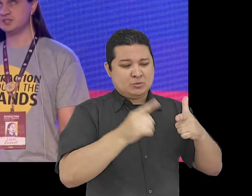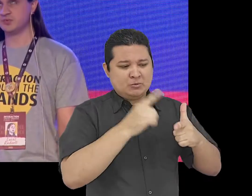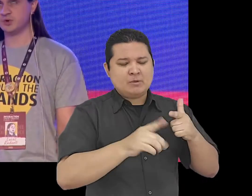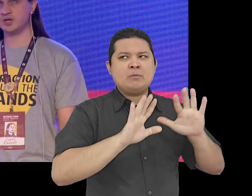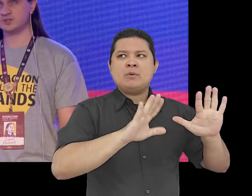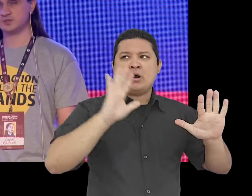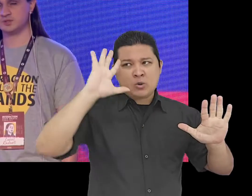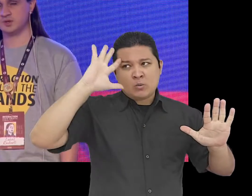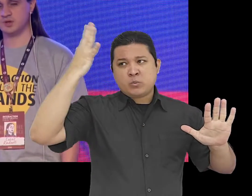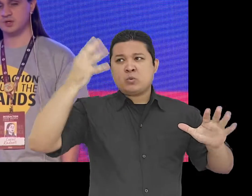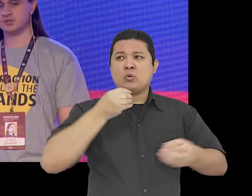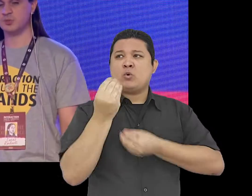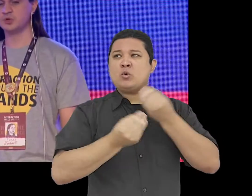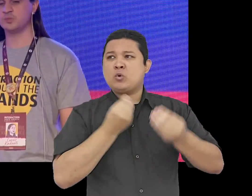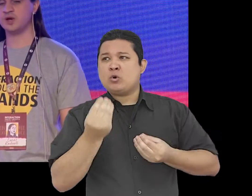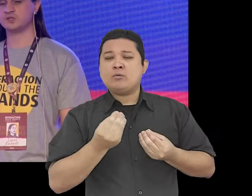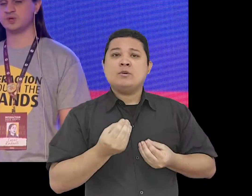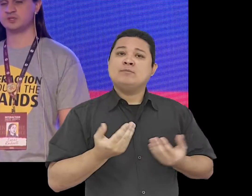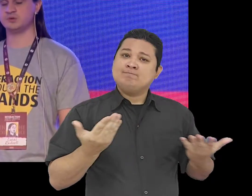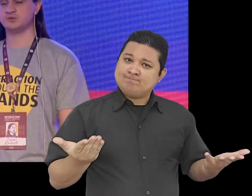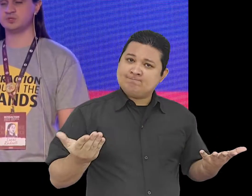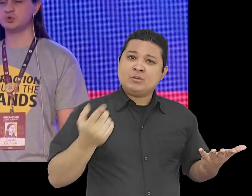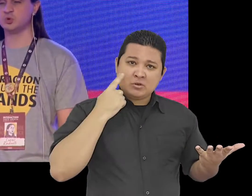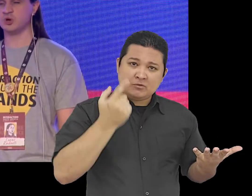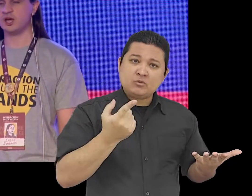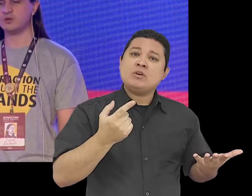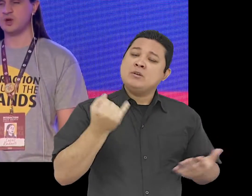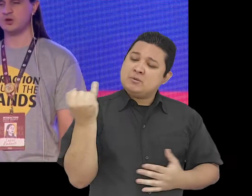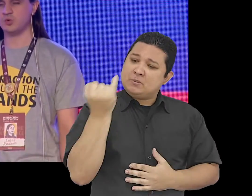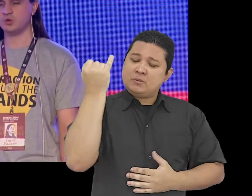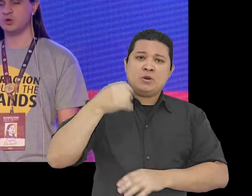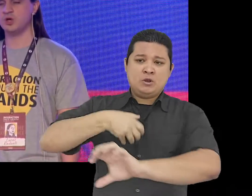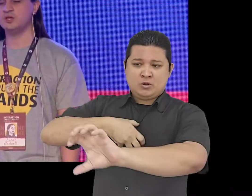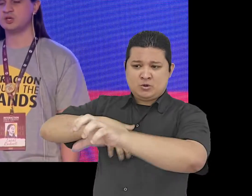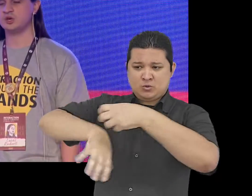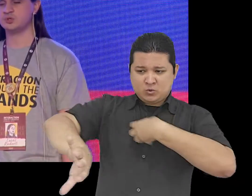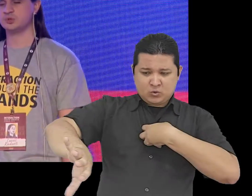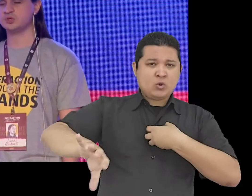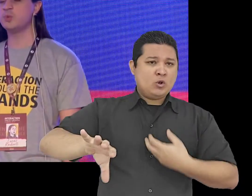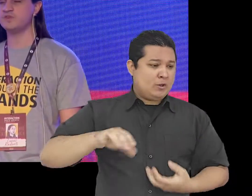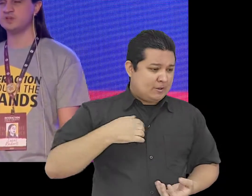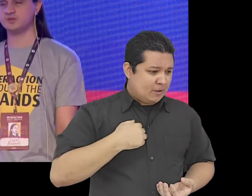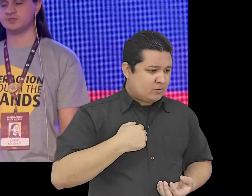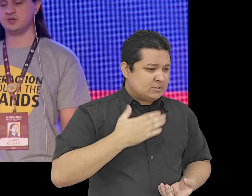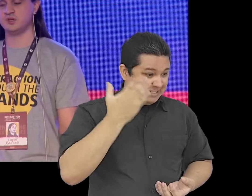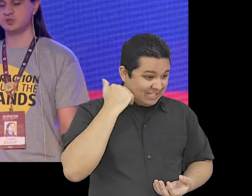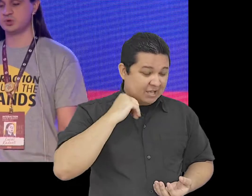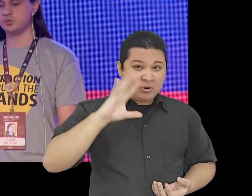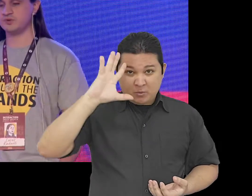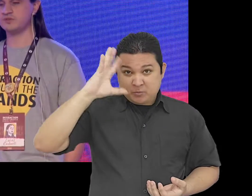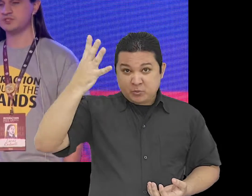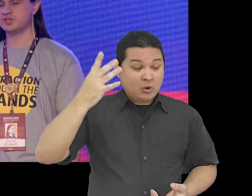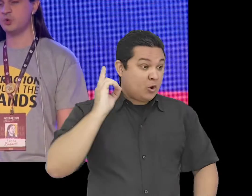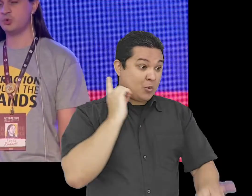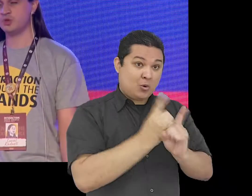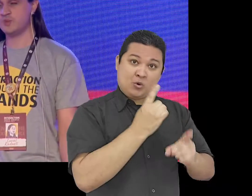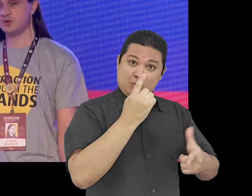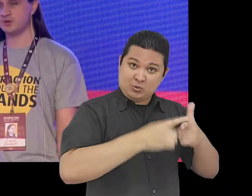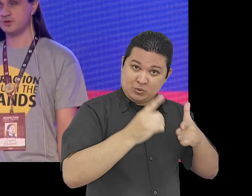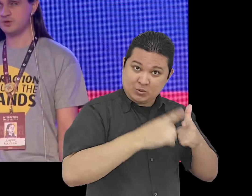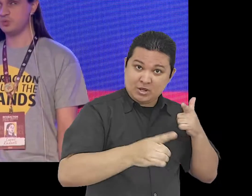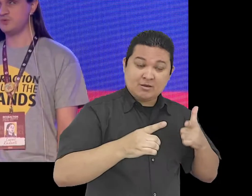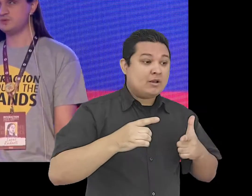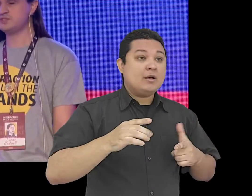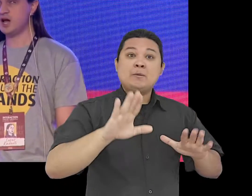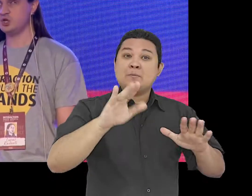uma ciência de foguetes. Isso é muito mais uma questão de você se colocar no lugar do outro e achar uma solução. Uma vez que você achar o